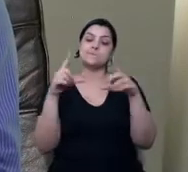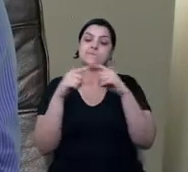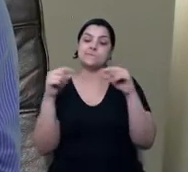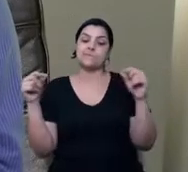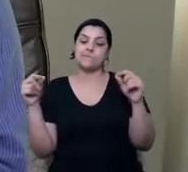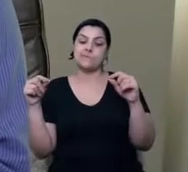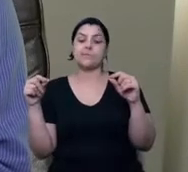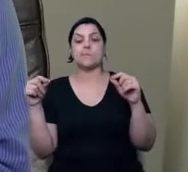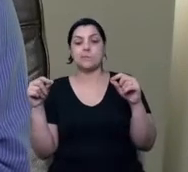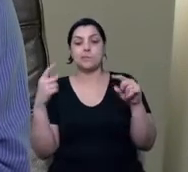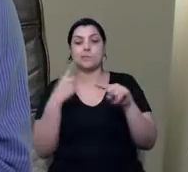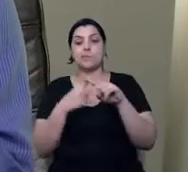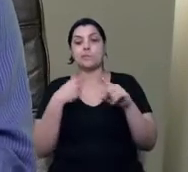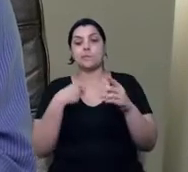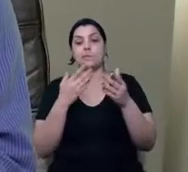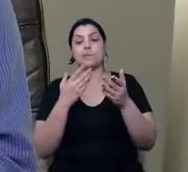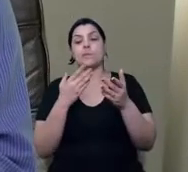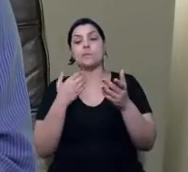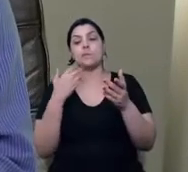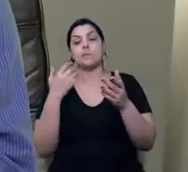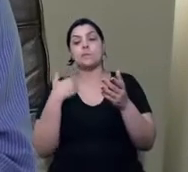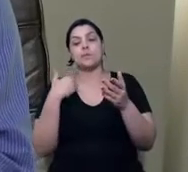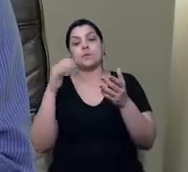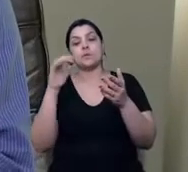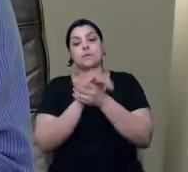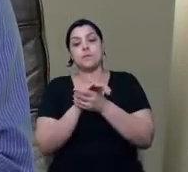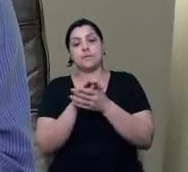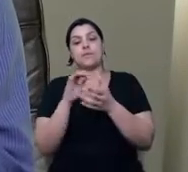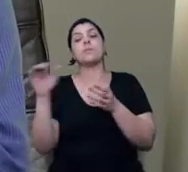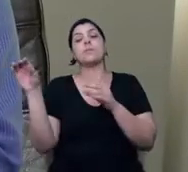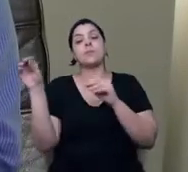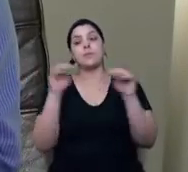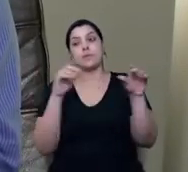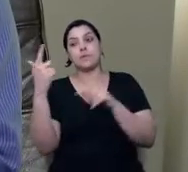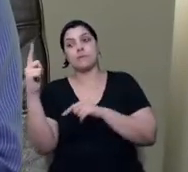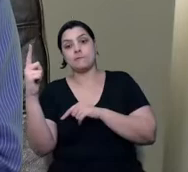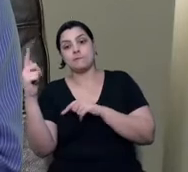companheira passou no concurso aqui em Brasília e a gente morava em Goiânia. E aí ela veio